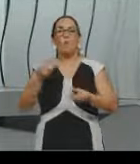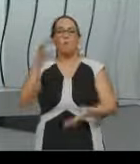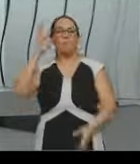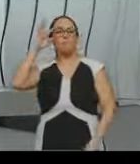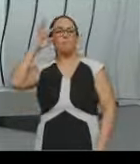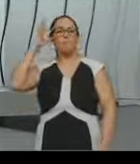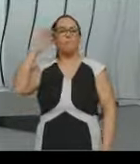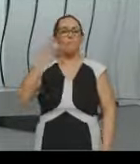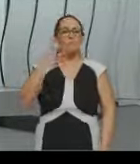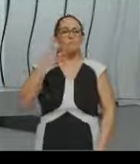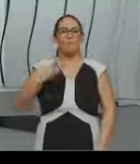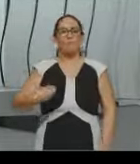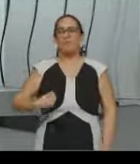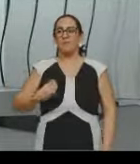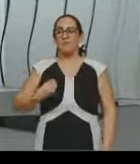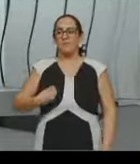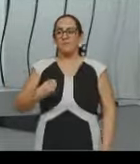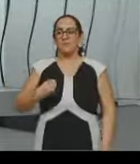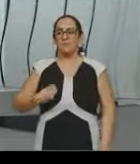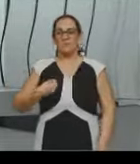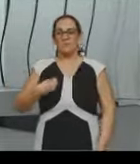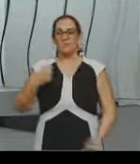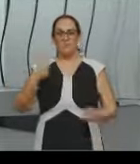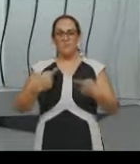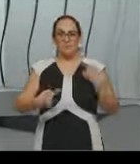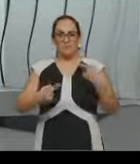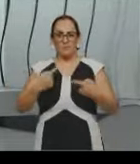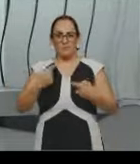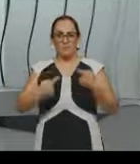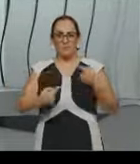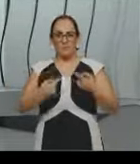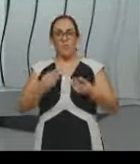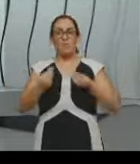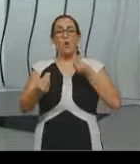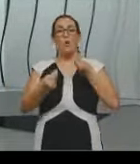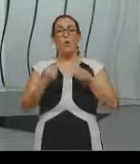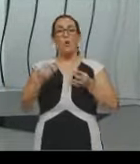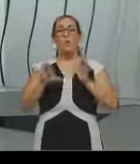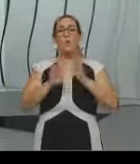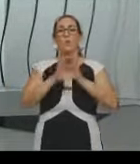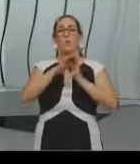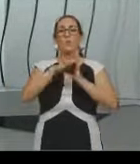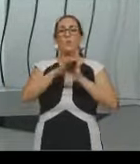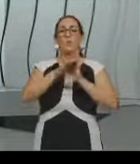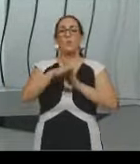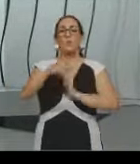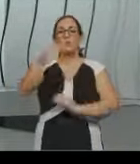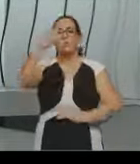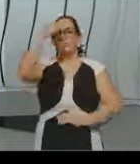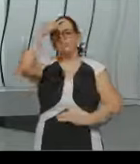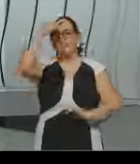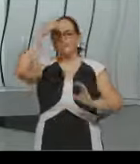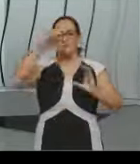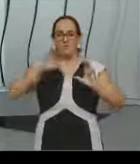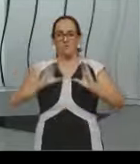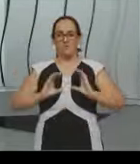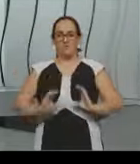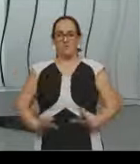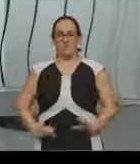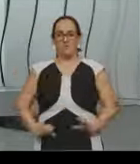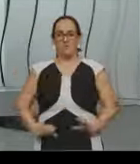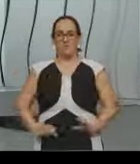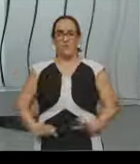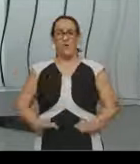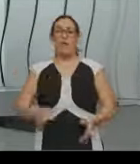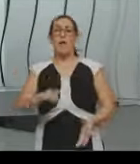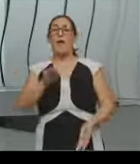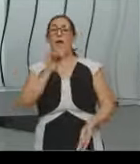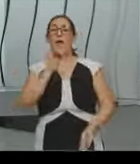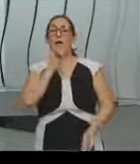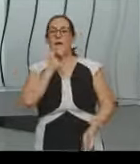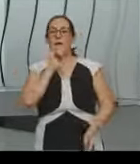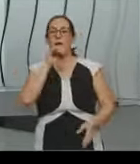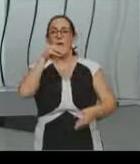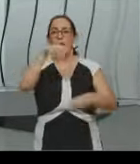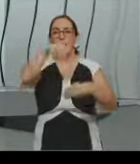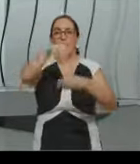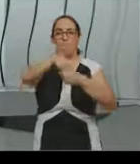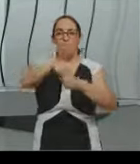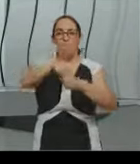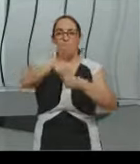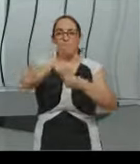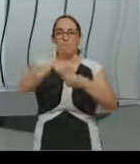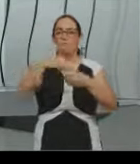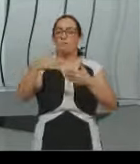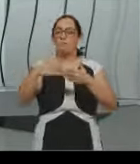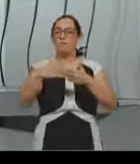era, né, essa definição de cidadania. A gente tem aí, por exemplo, a questão da participação, né, o voto que ficou como aberto, né,